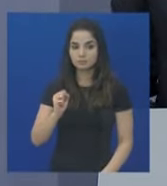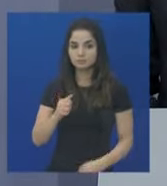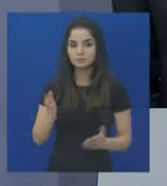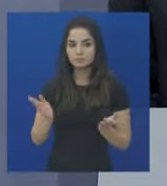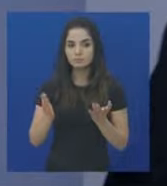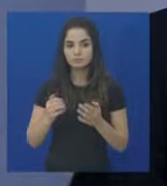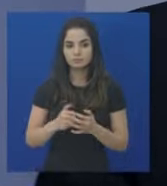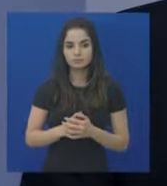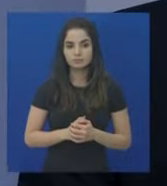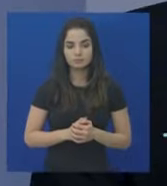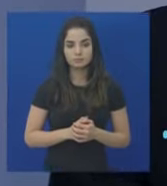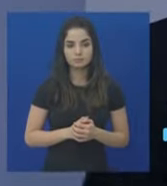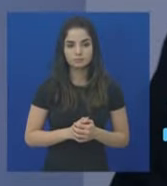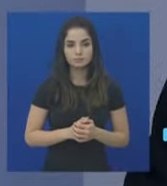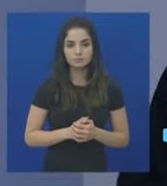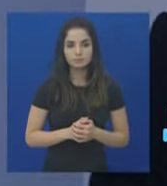de agora.